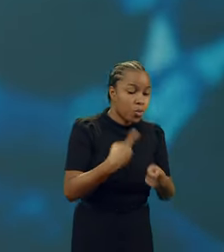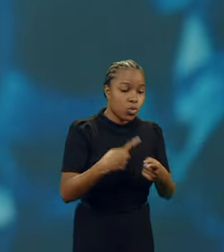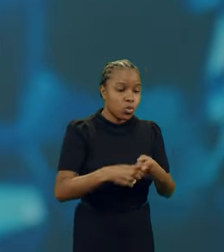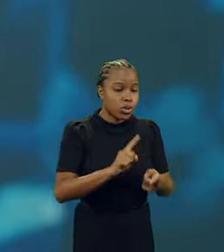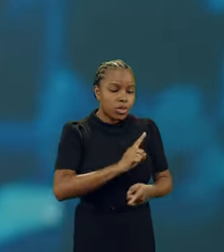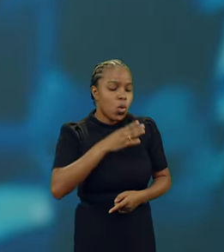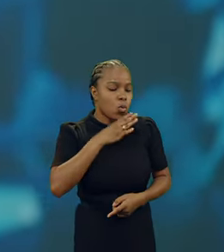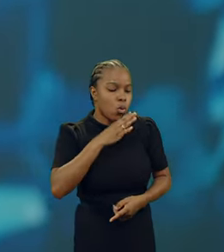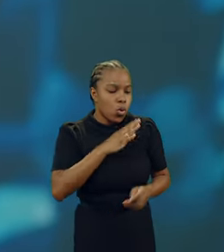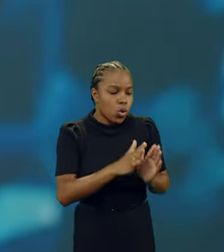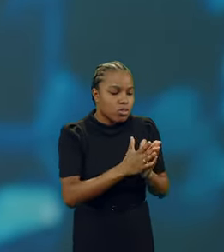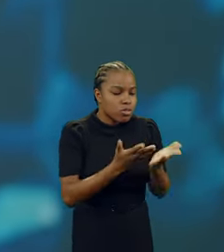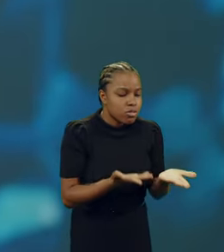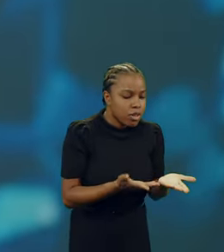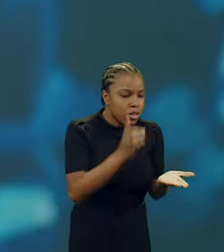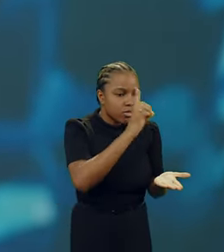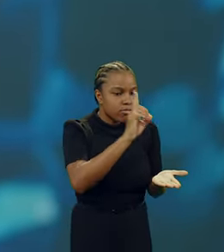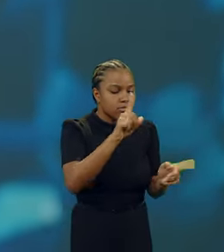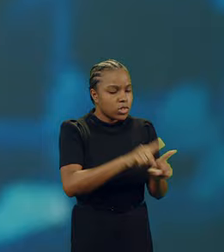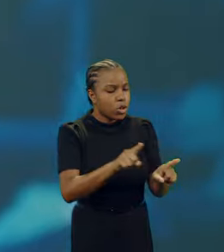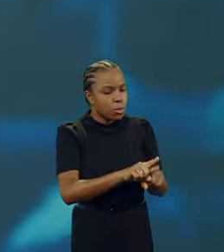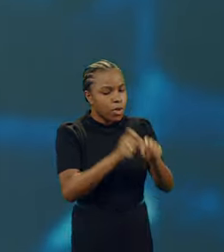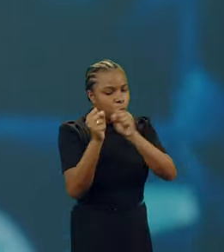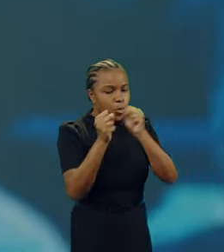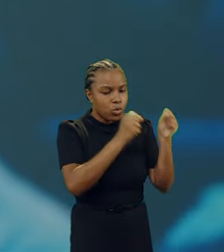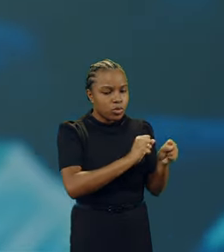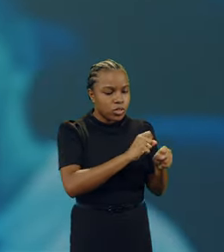e nem o poder de Deus.